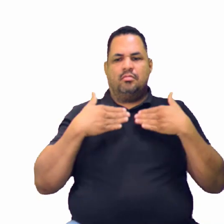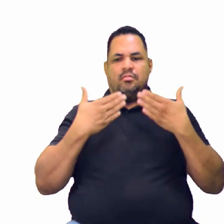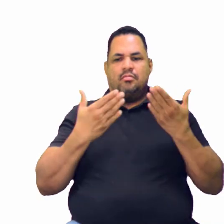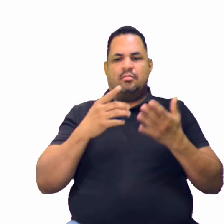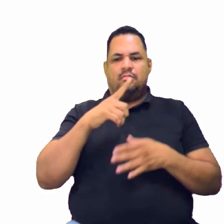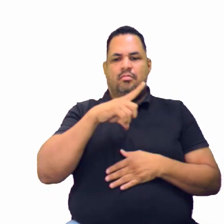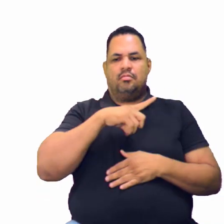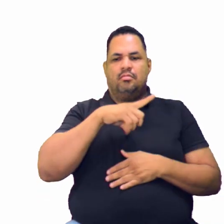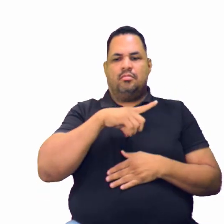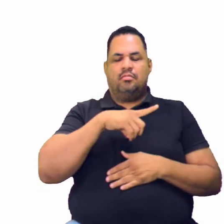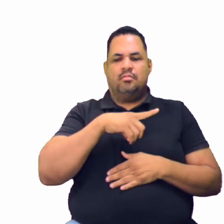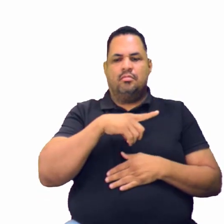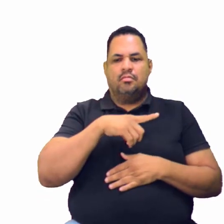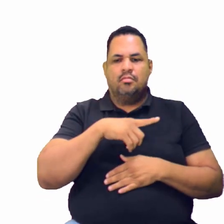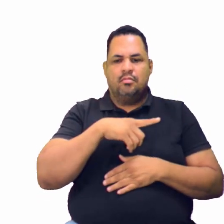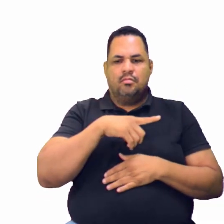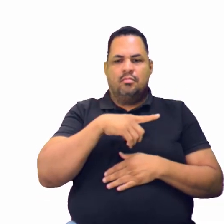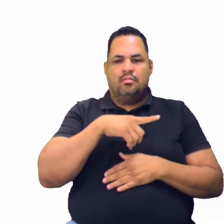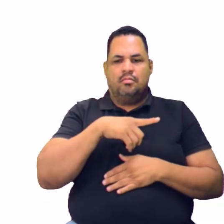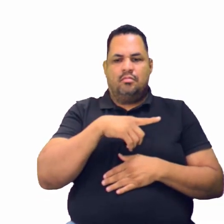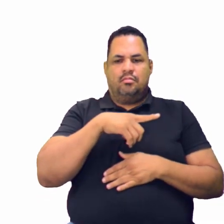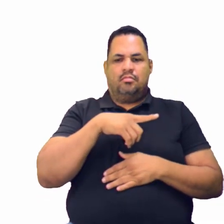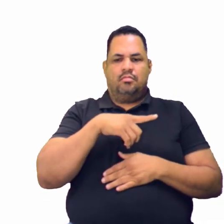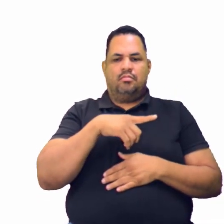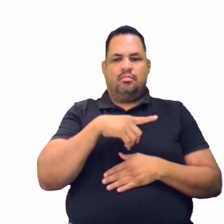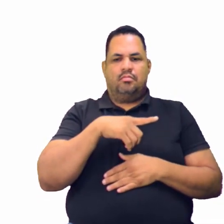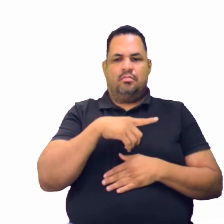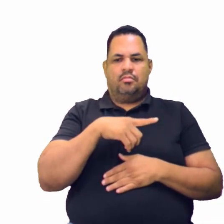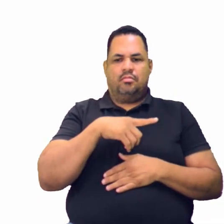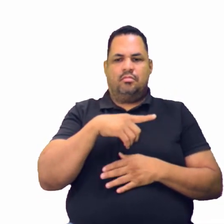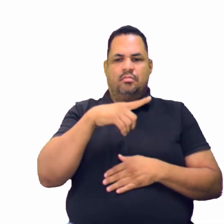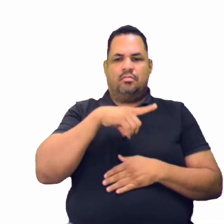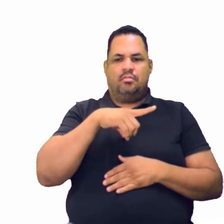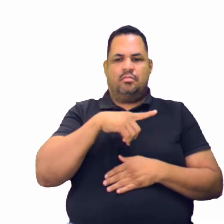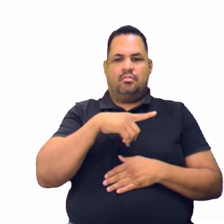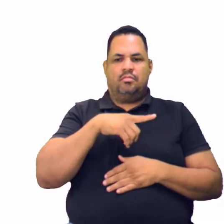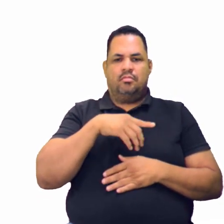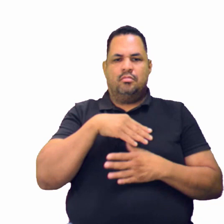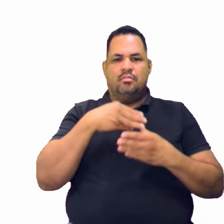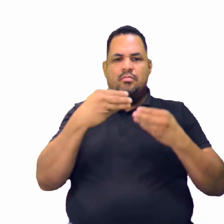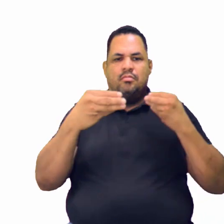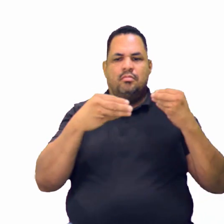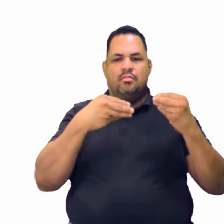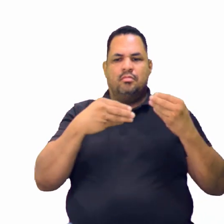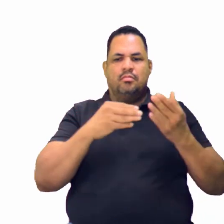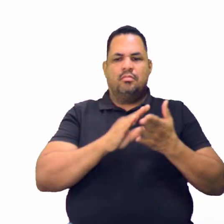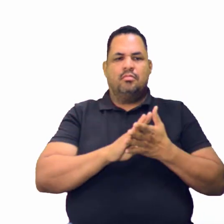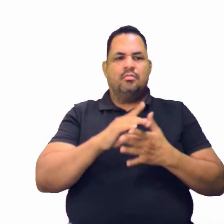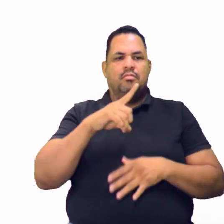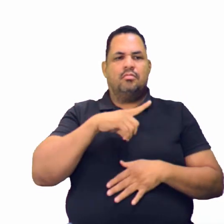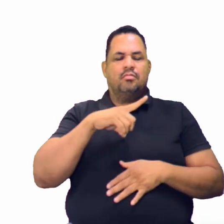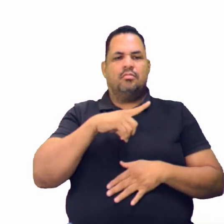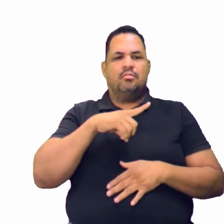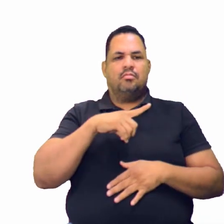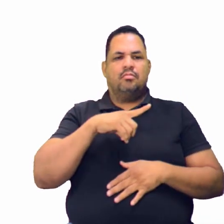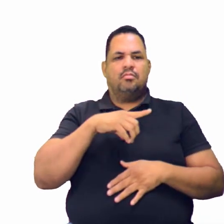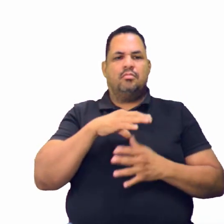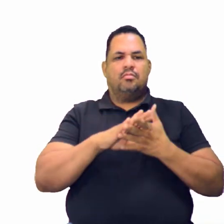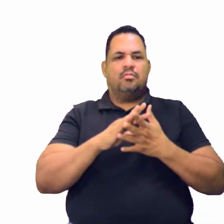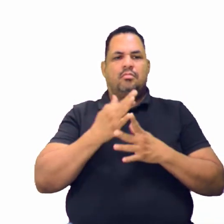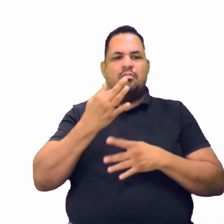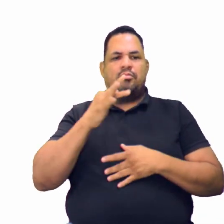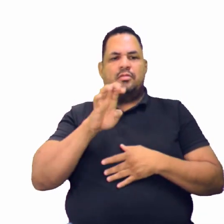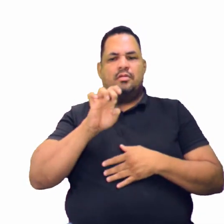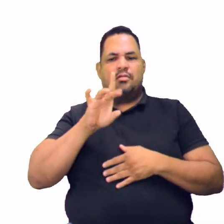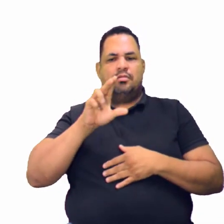nós temos de narrativa? Nós temos novela, né, que se desenvolve em torno de um personagem principal. Temos fábula, né,